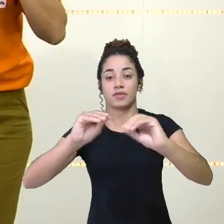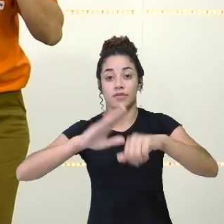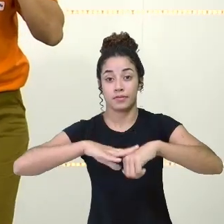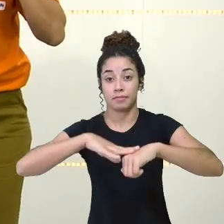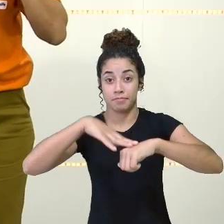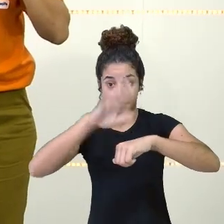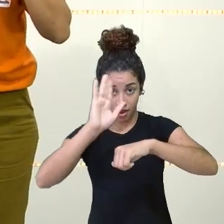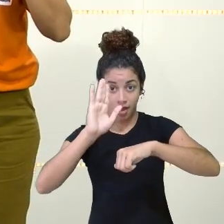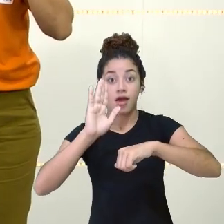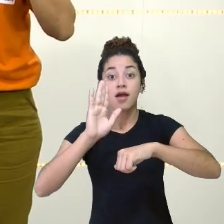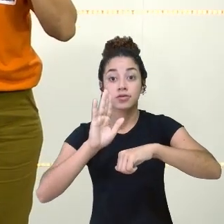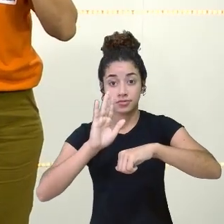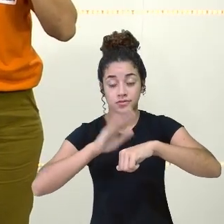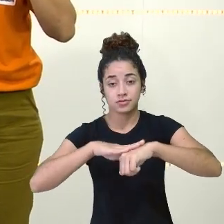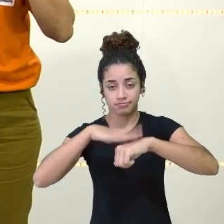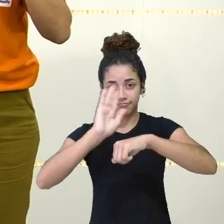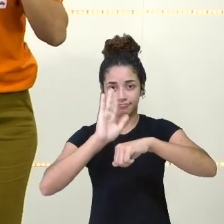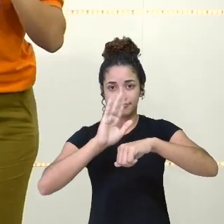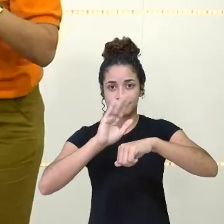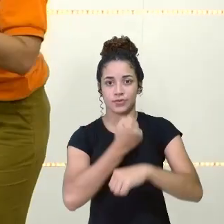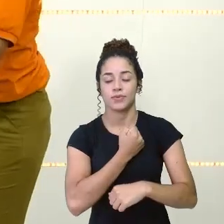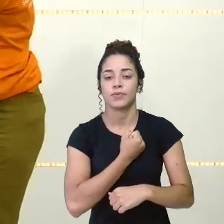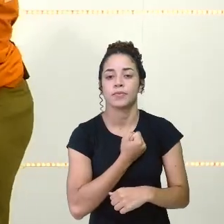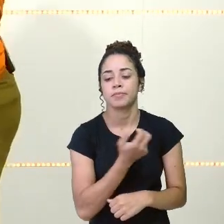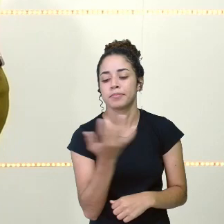para facilitar a conta, certo?